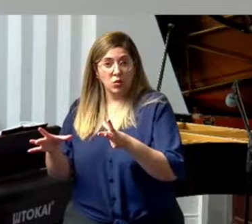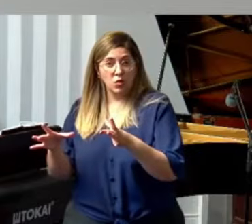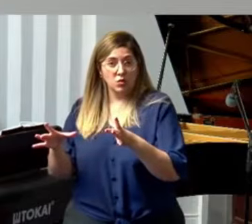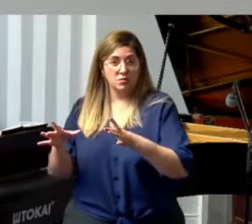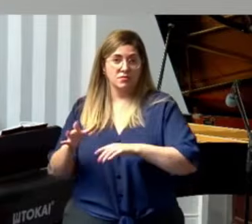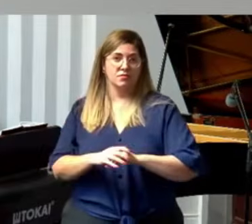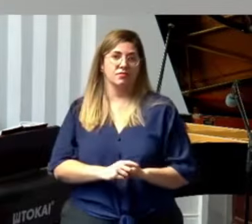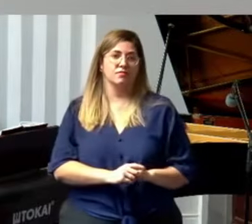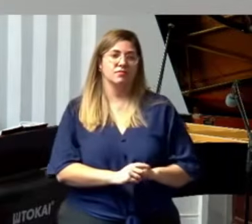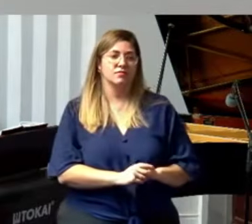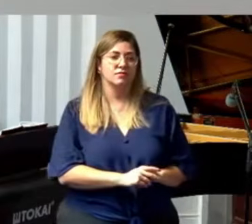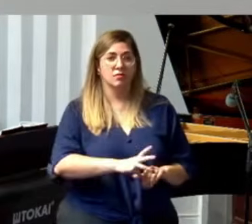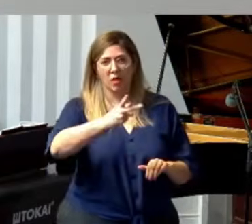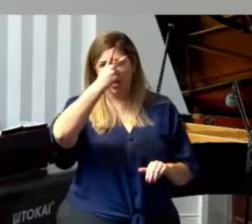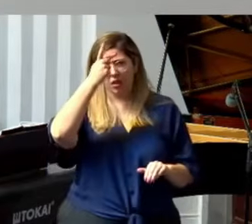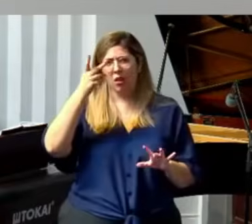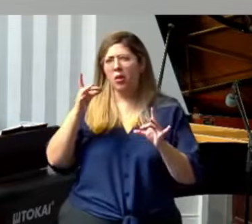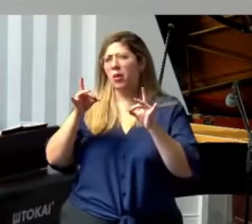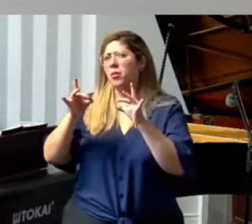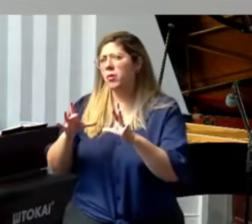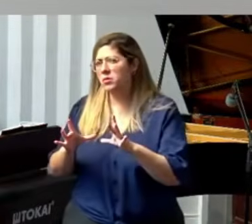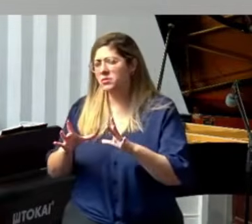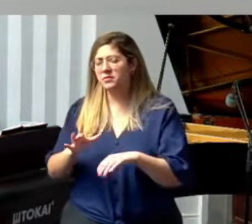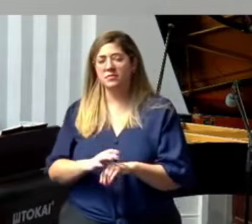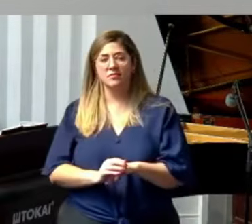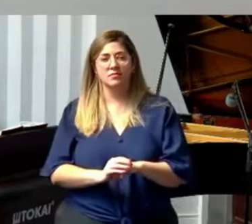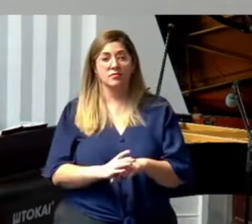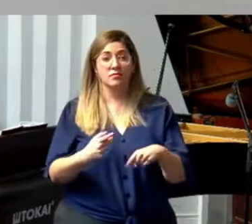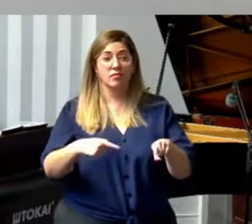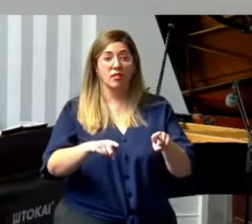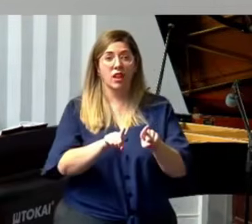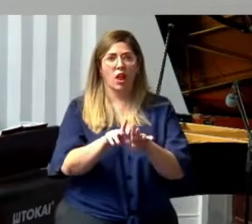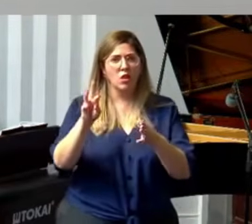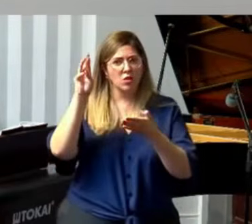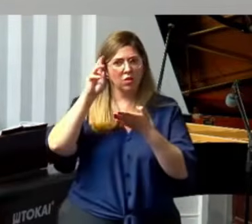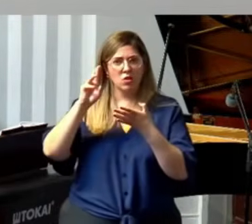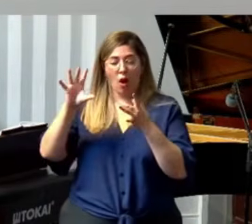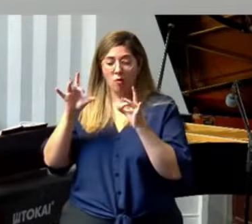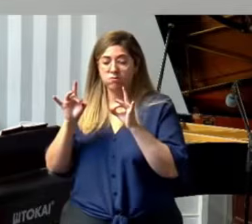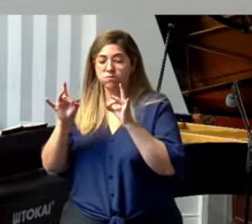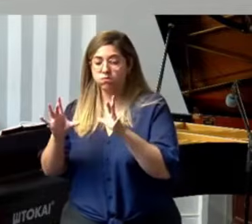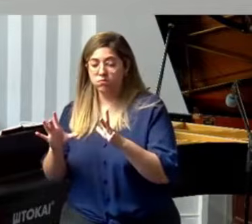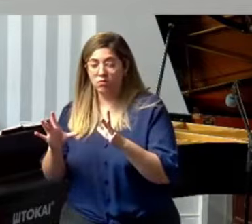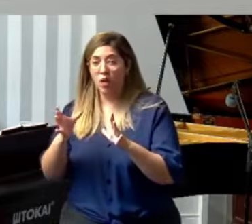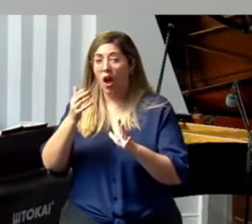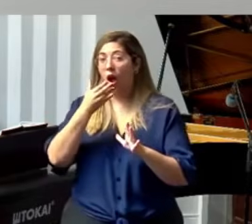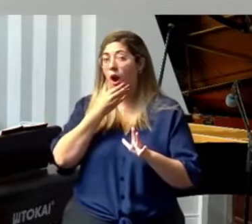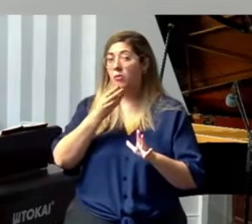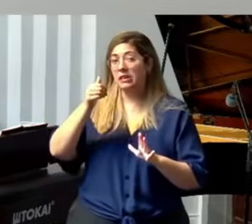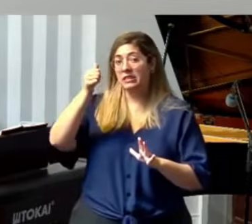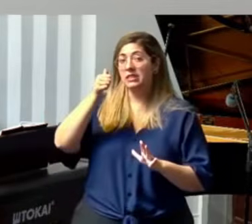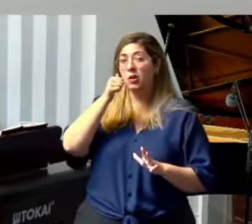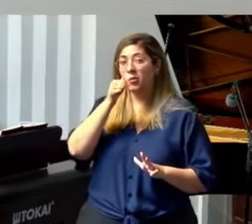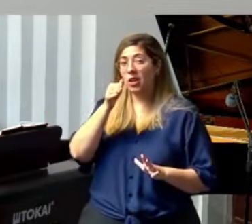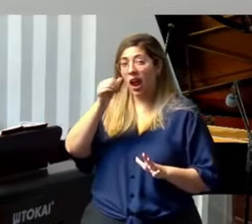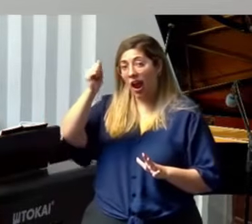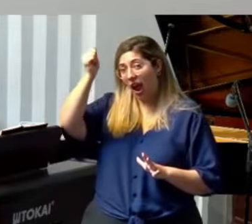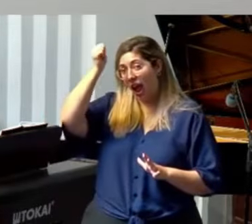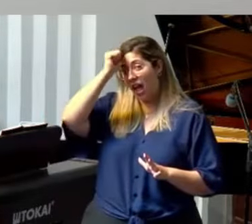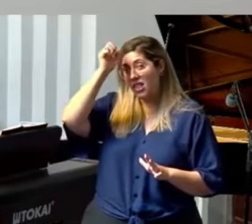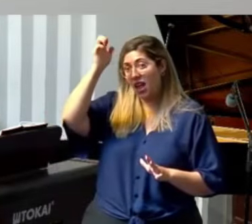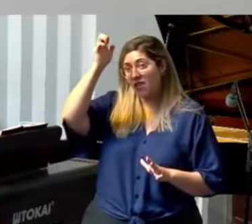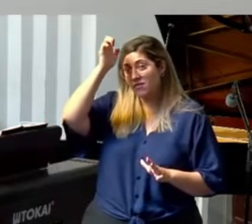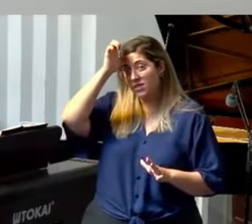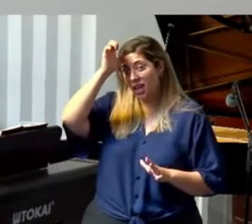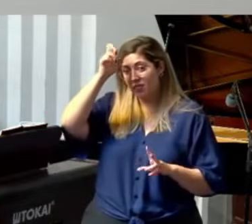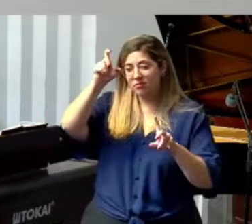Versículo 23 fala: por isso o Senhor Deus o lançou fora do jardim do Éden para cultivar a terra da qual havia